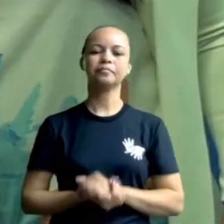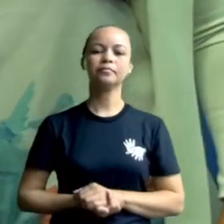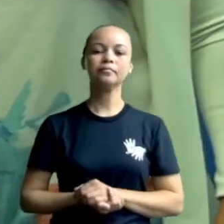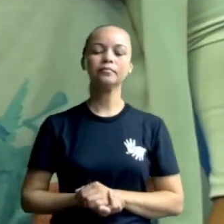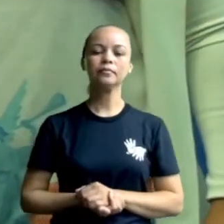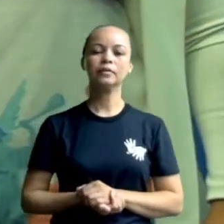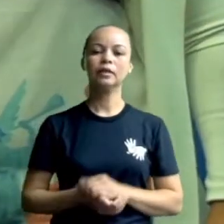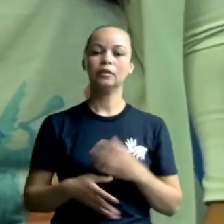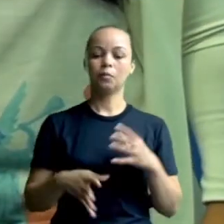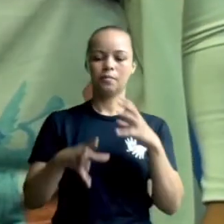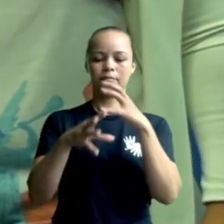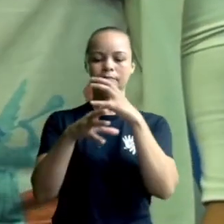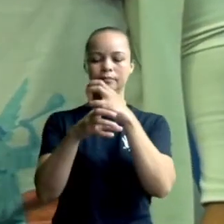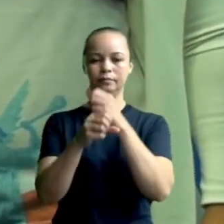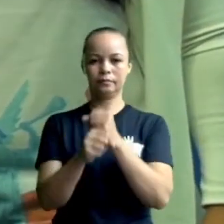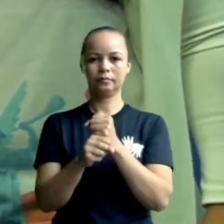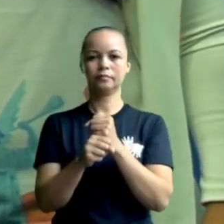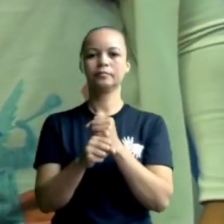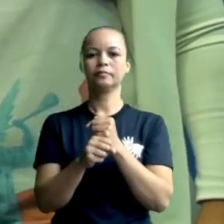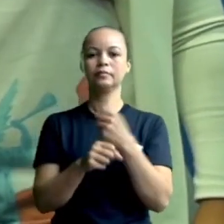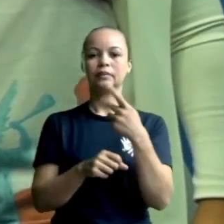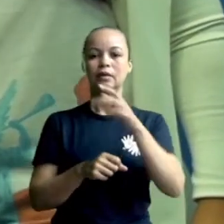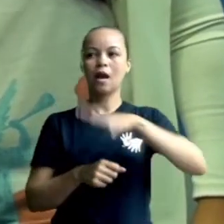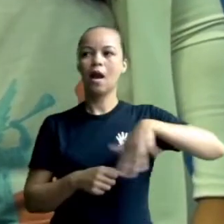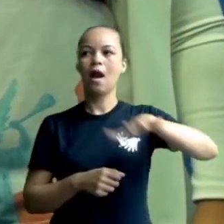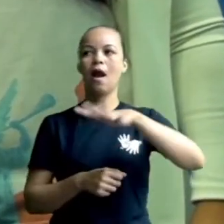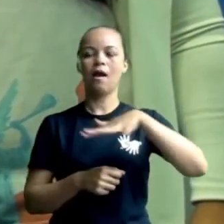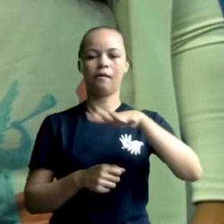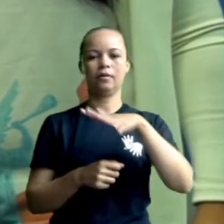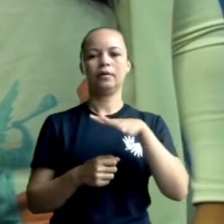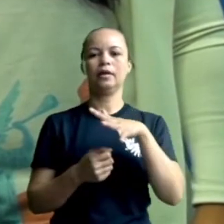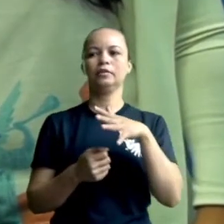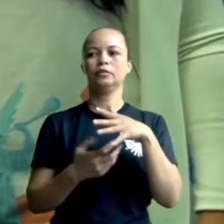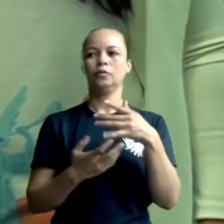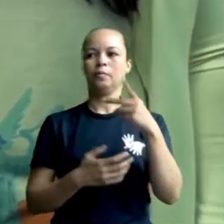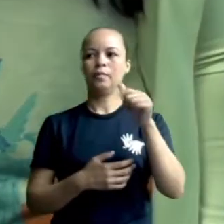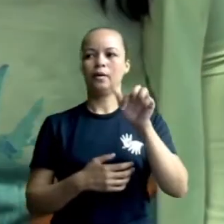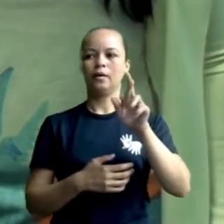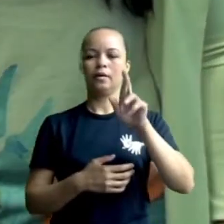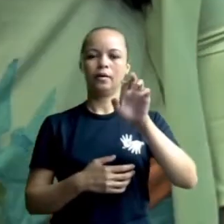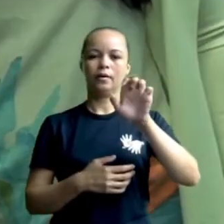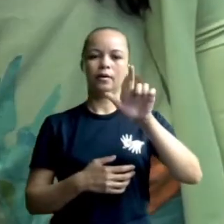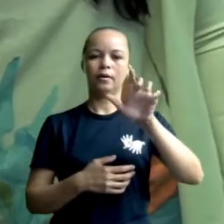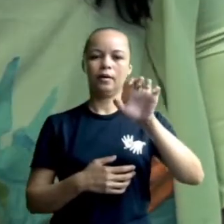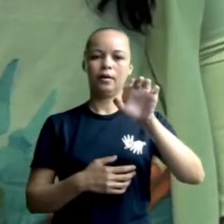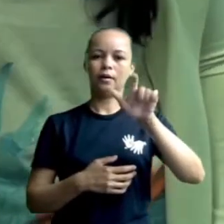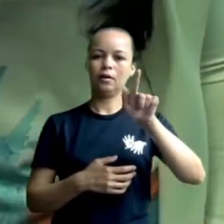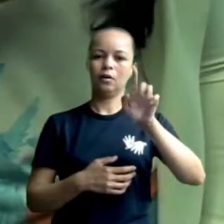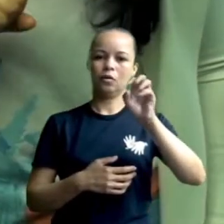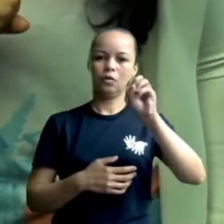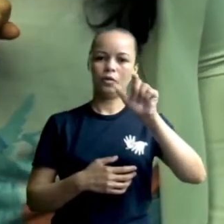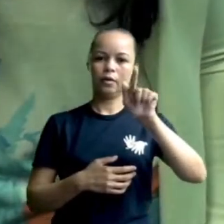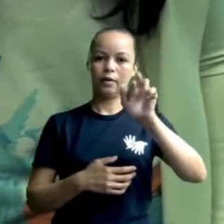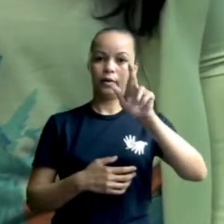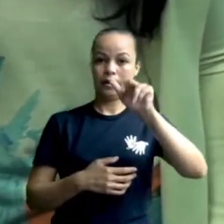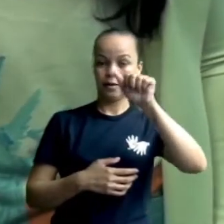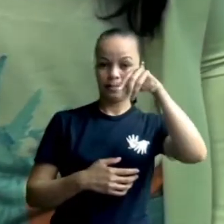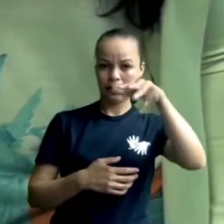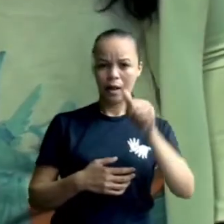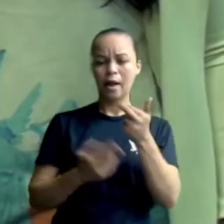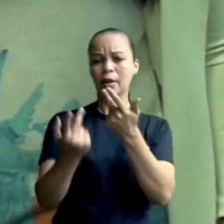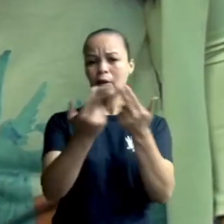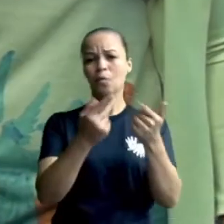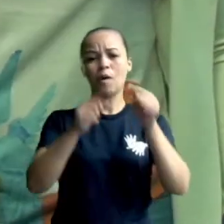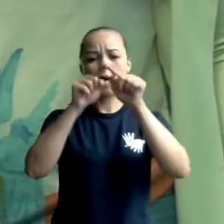para eu calcular a área de um paralelogramo, é igual calcular a área de um retângulo, tá